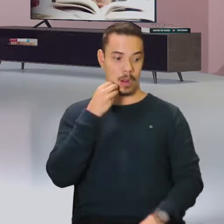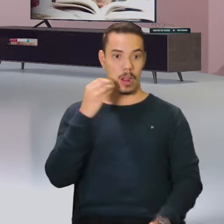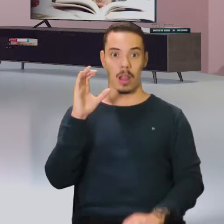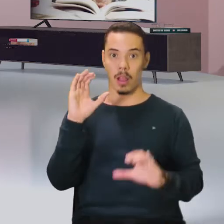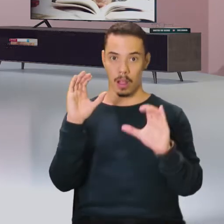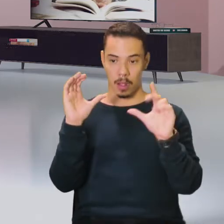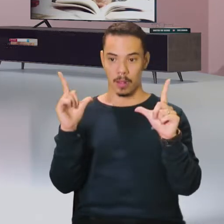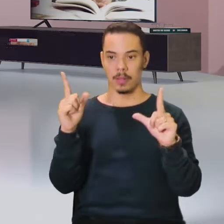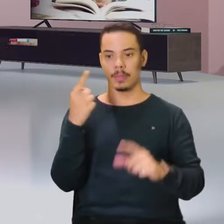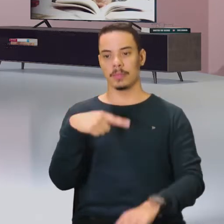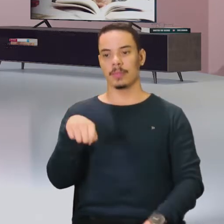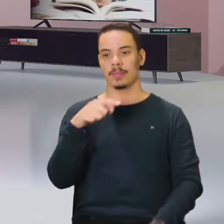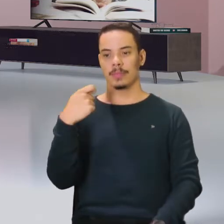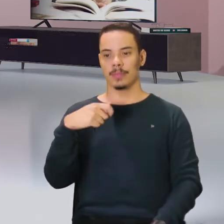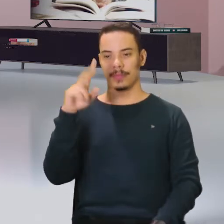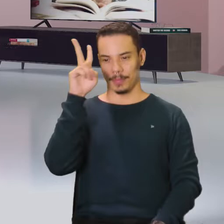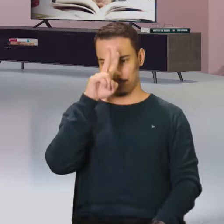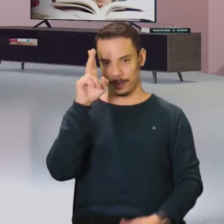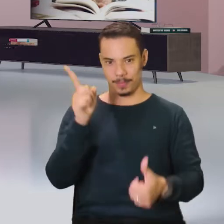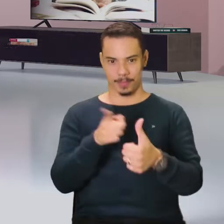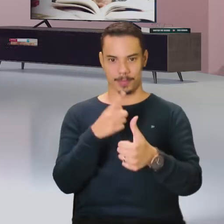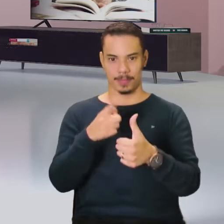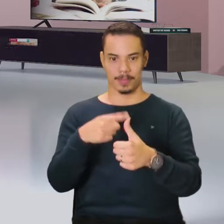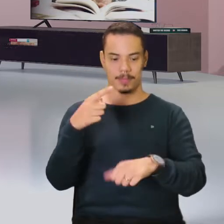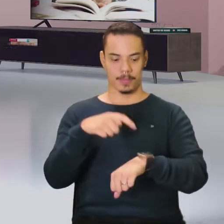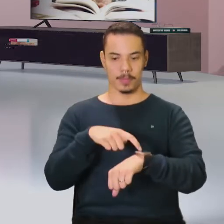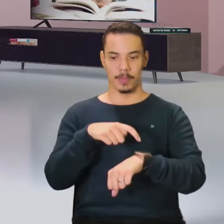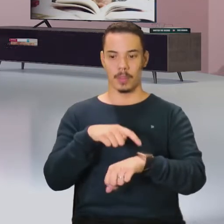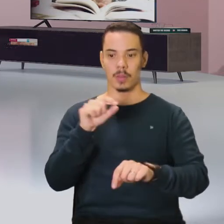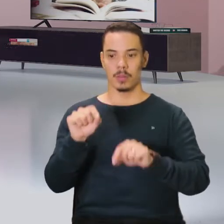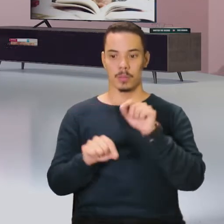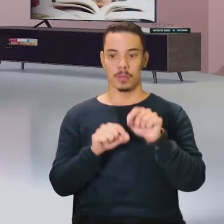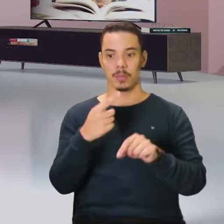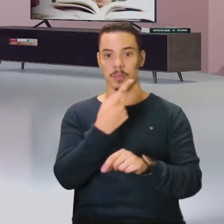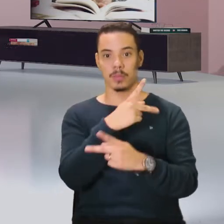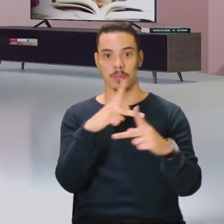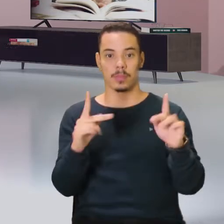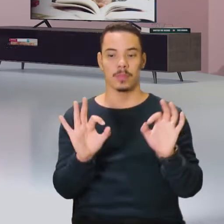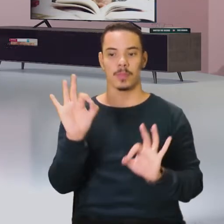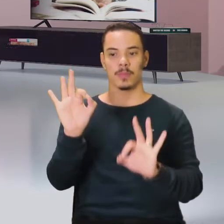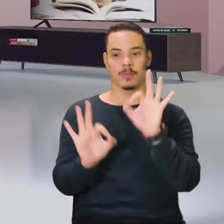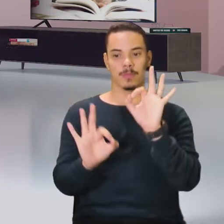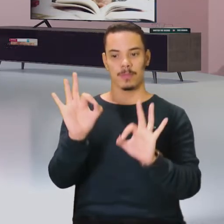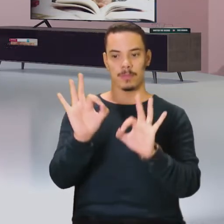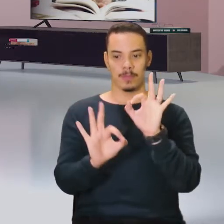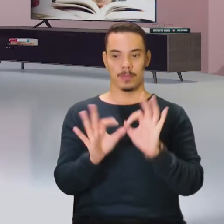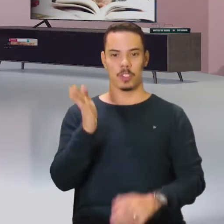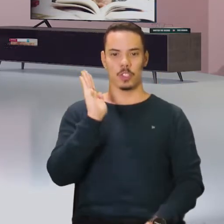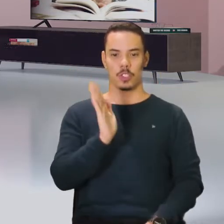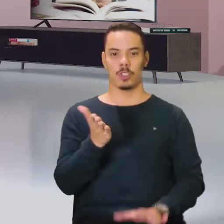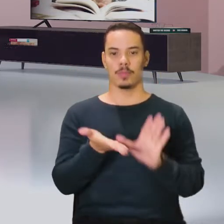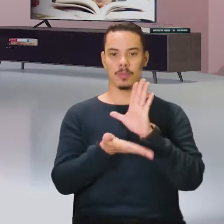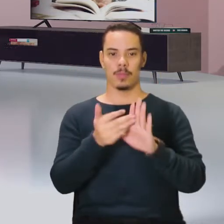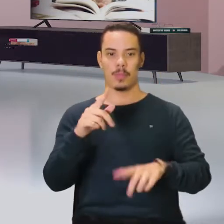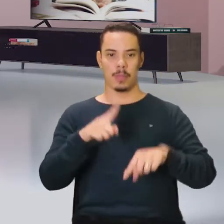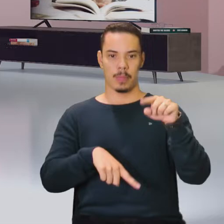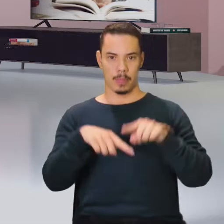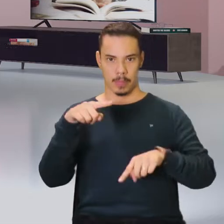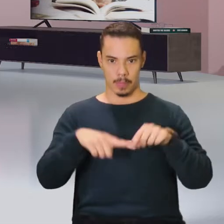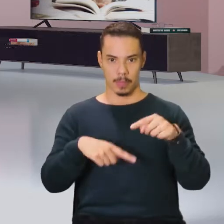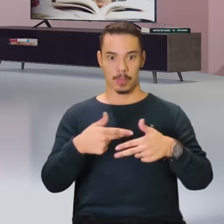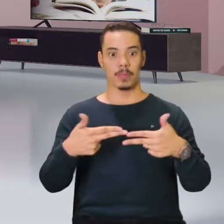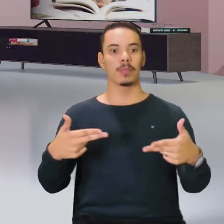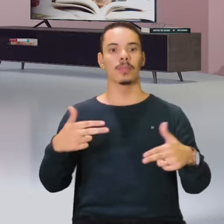deve lembrar que esse primeiro momento é para você aí se organizar, né? Já retirar o seu material, com